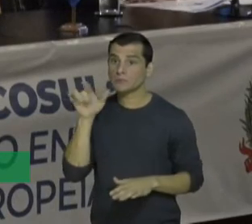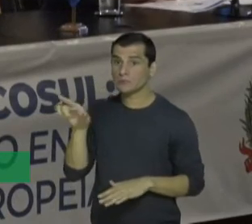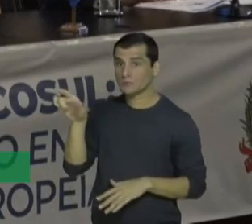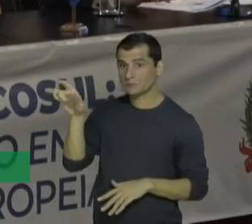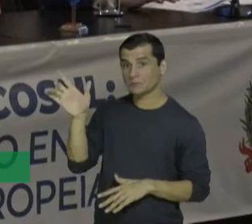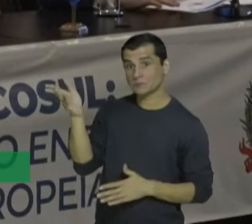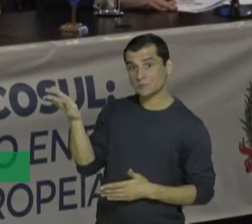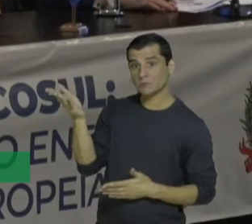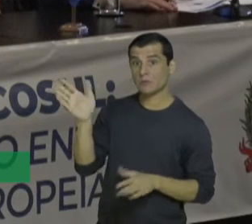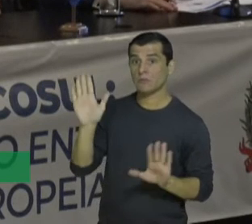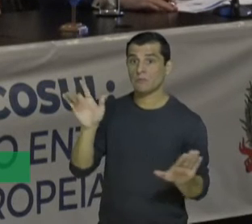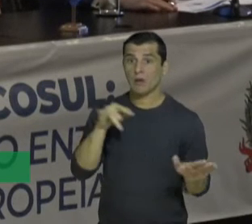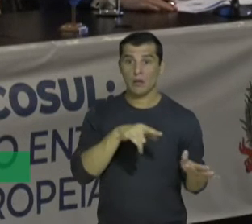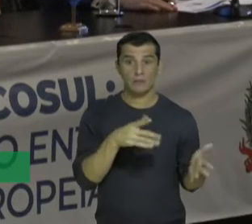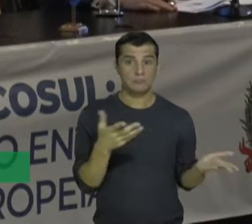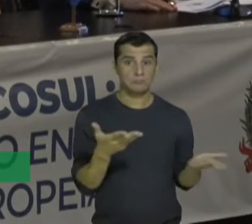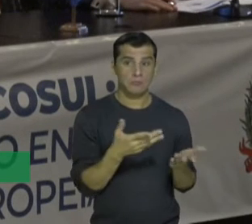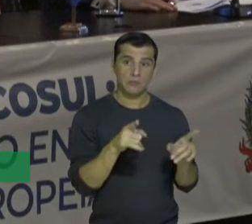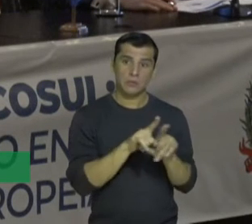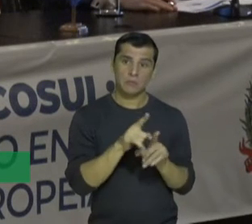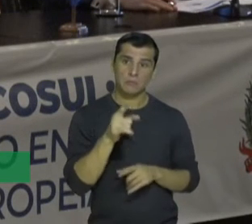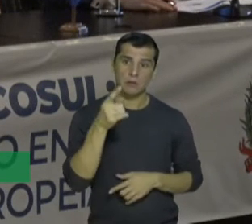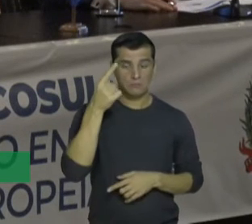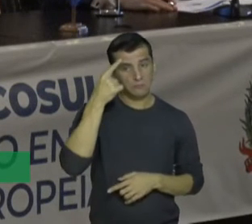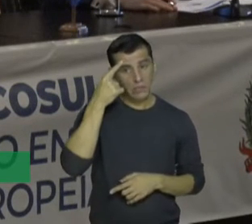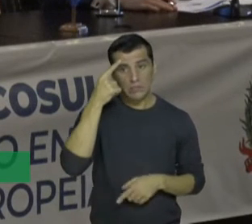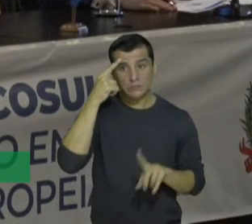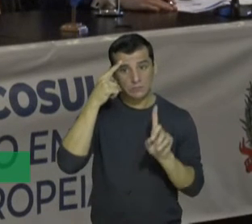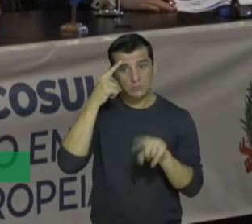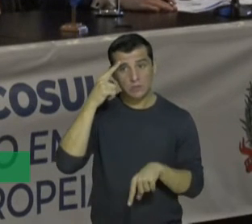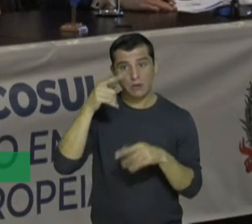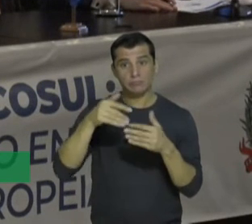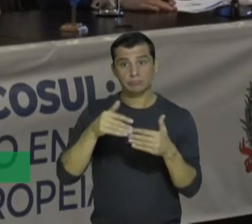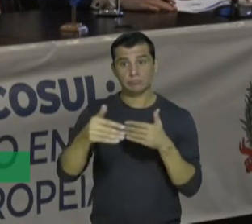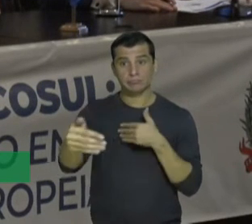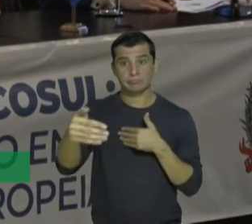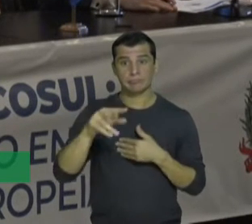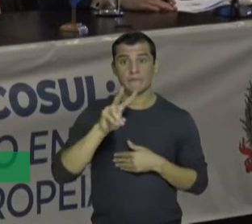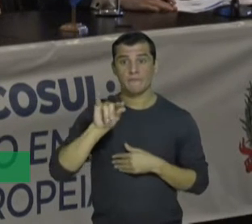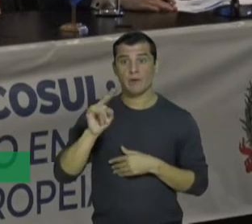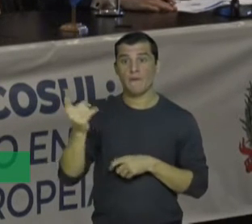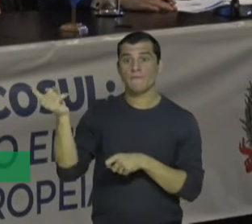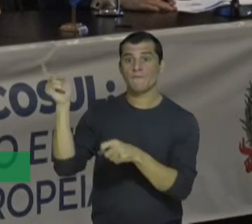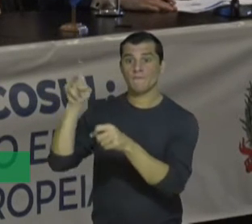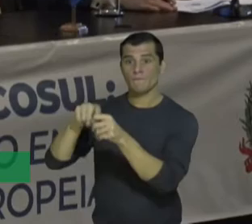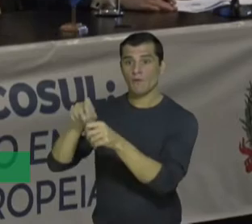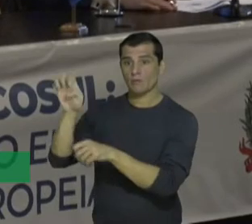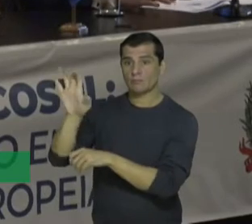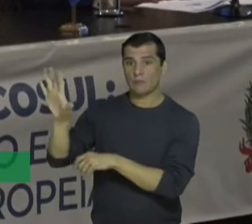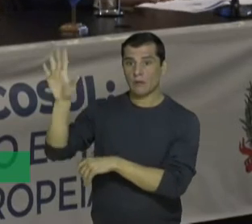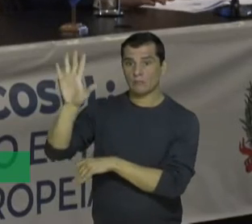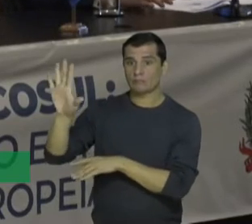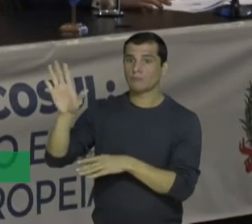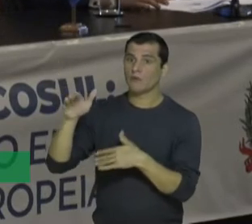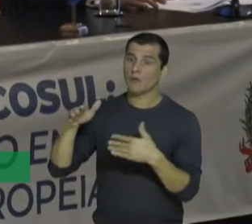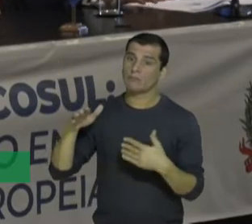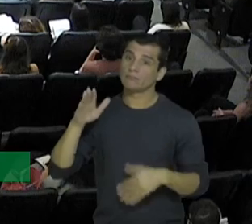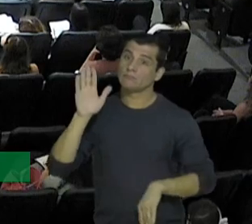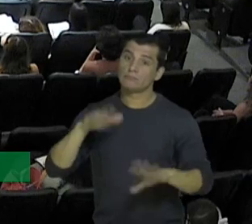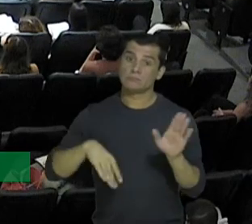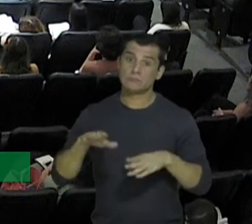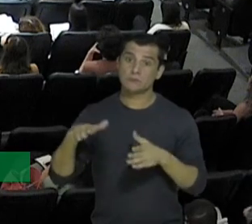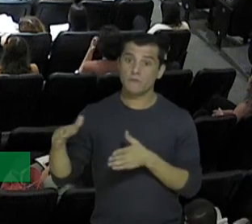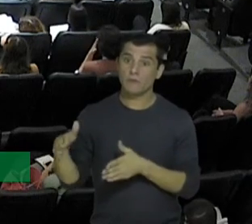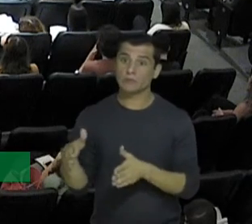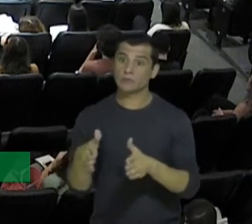foi a impressão com a qual eu eu fiquei eh talvez não seja esse um caminho